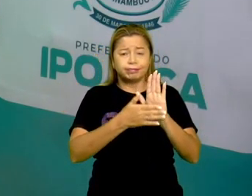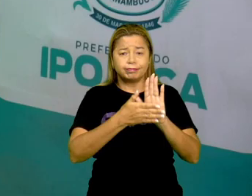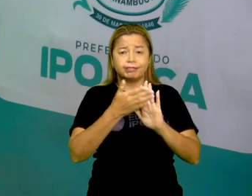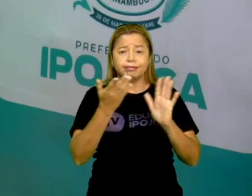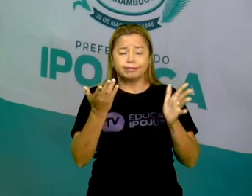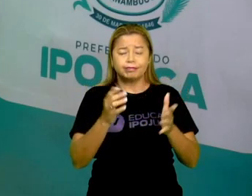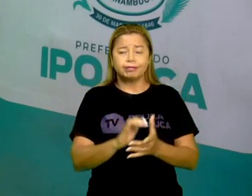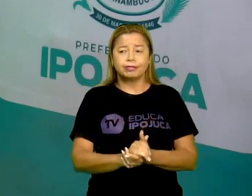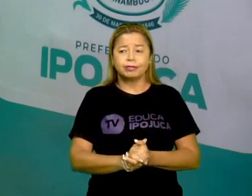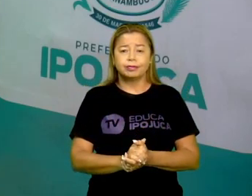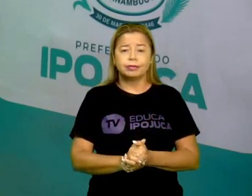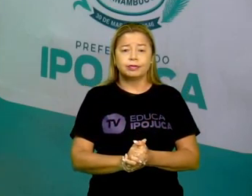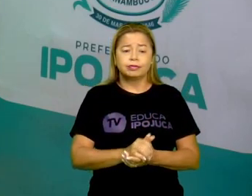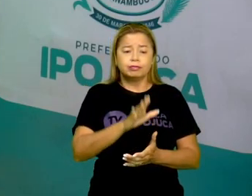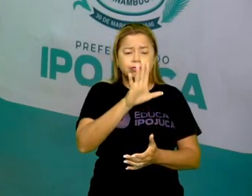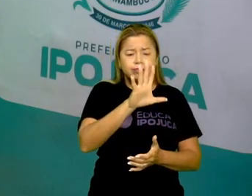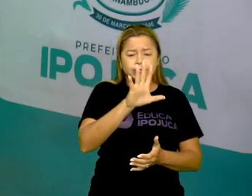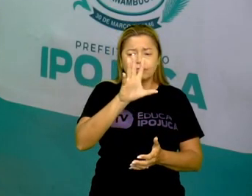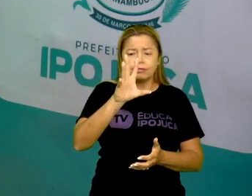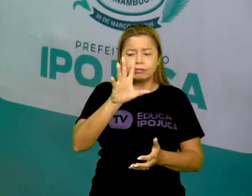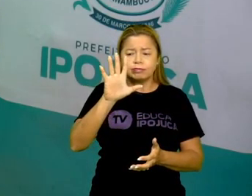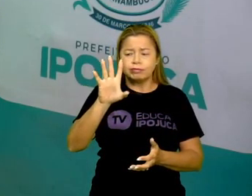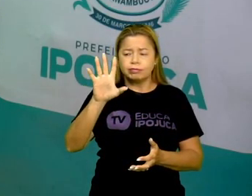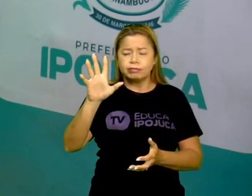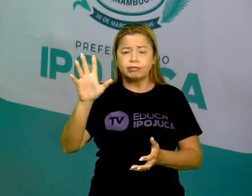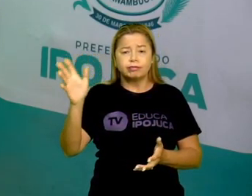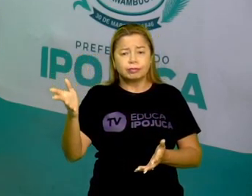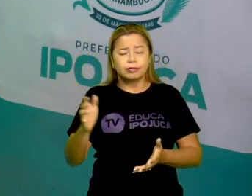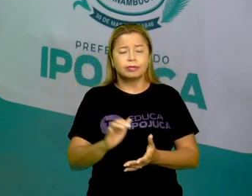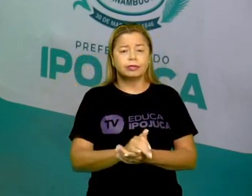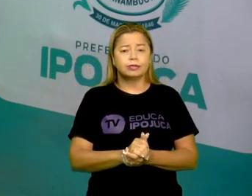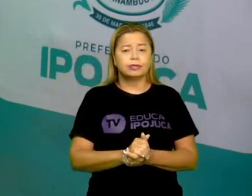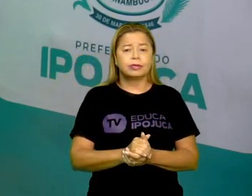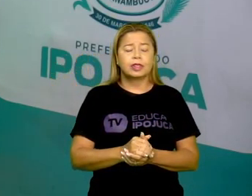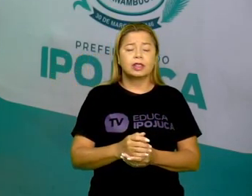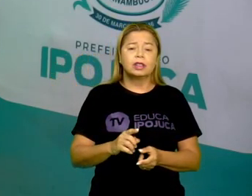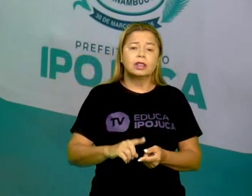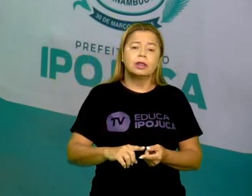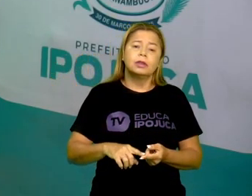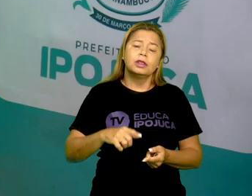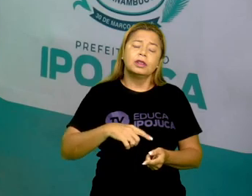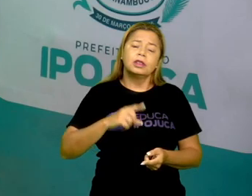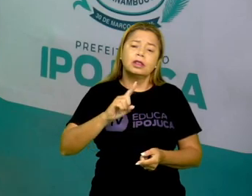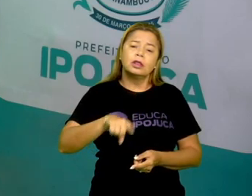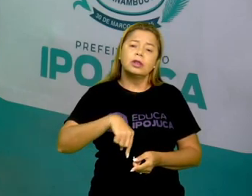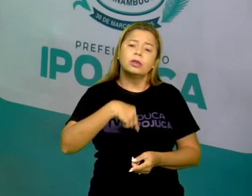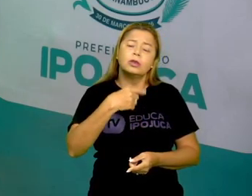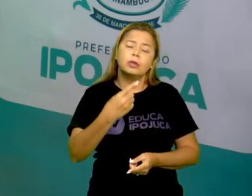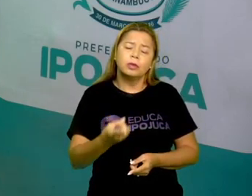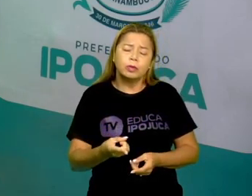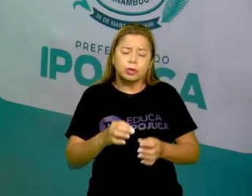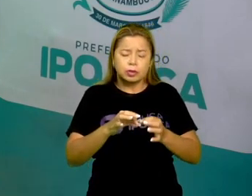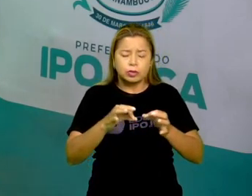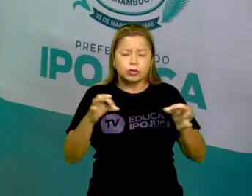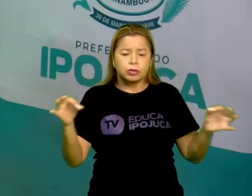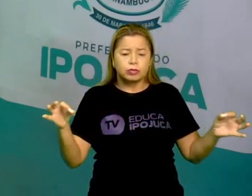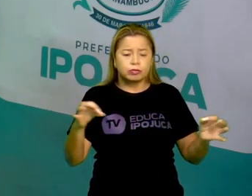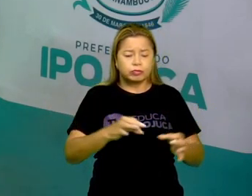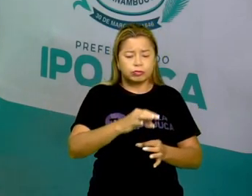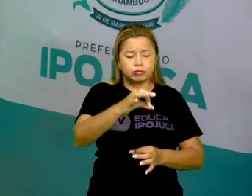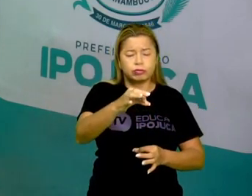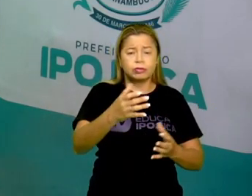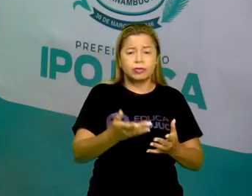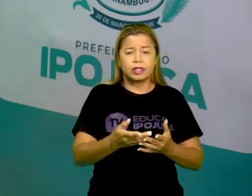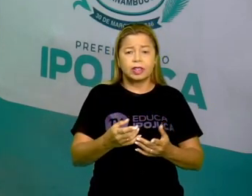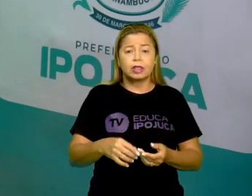tá certo? E vara também, outras medidas que foram caindo em desuso, mas que até algum